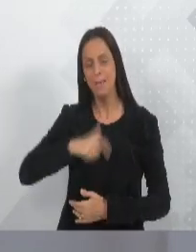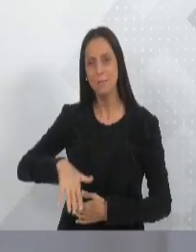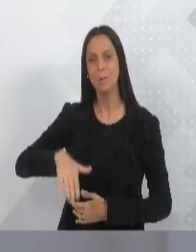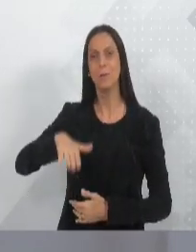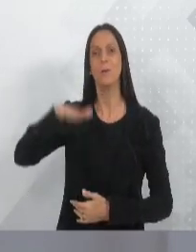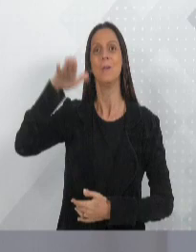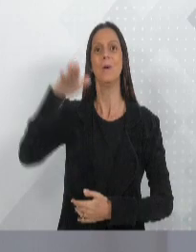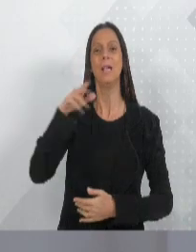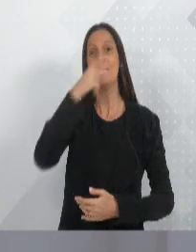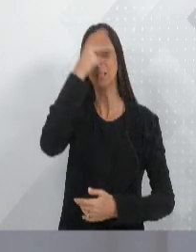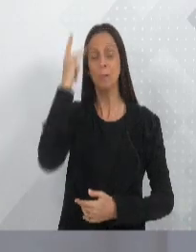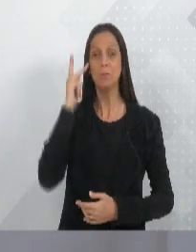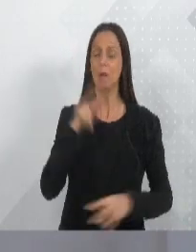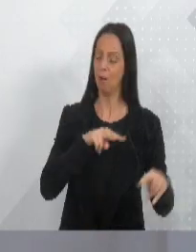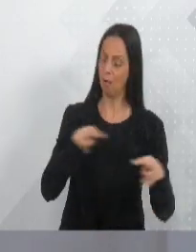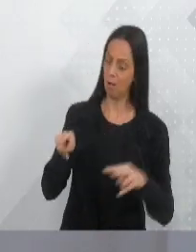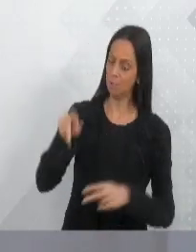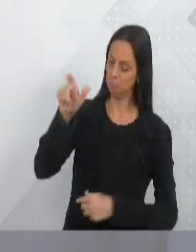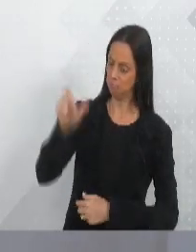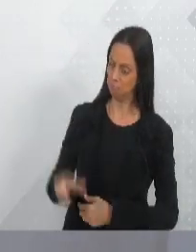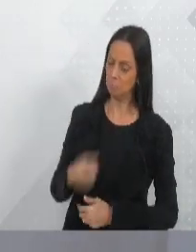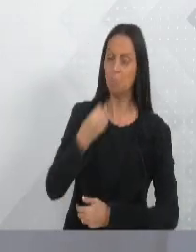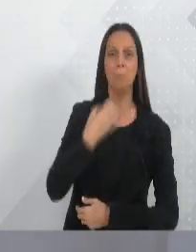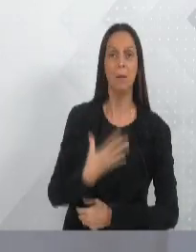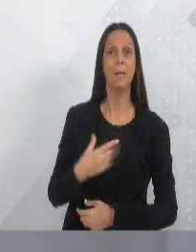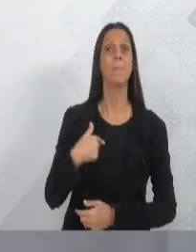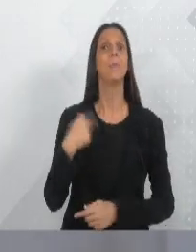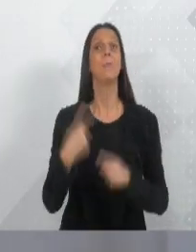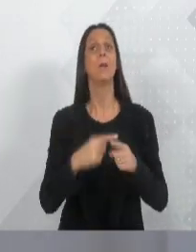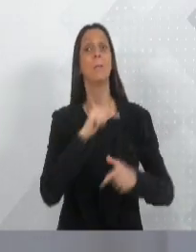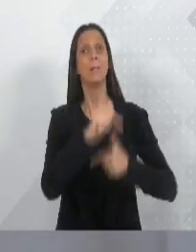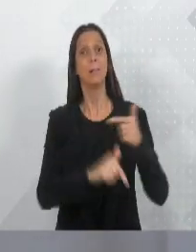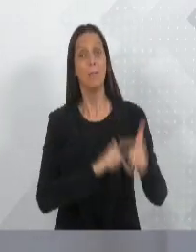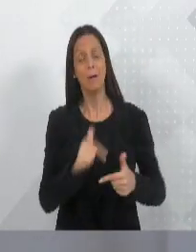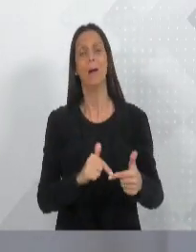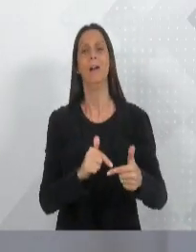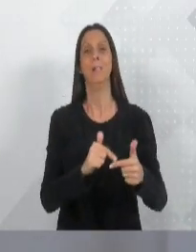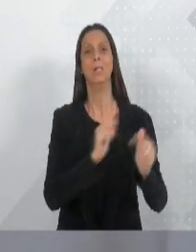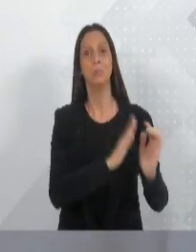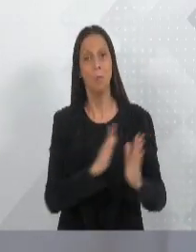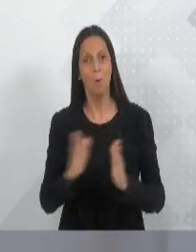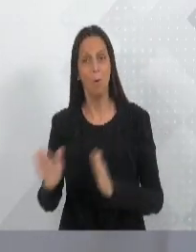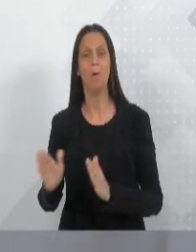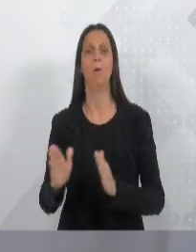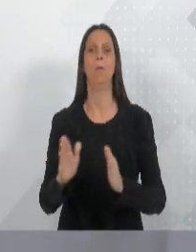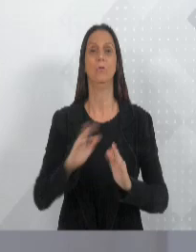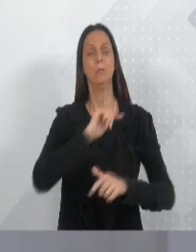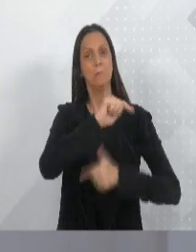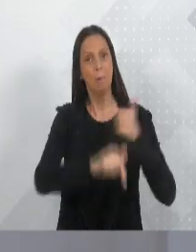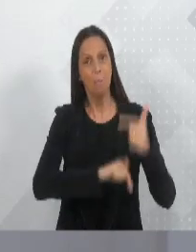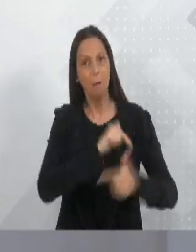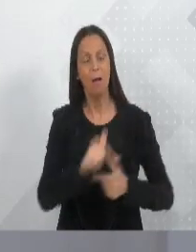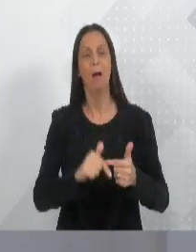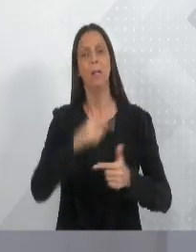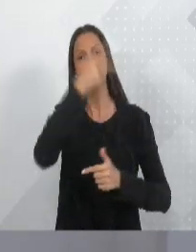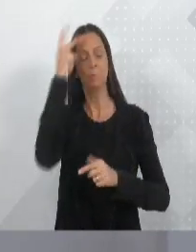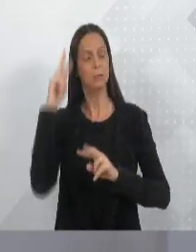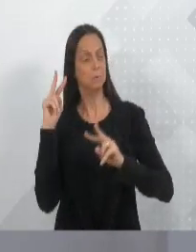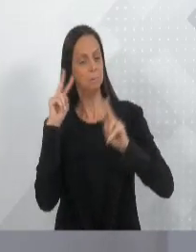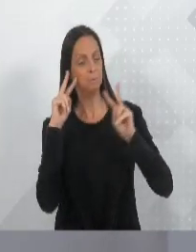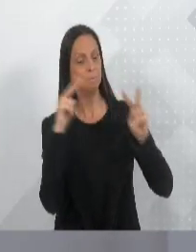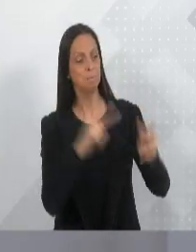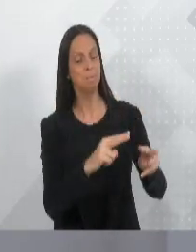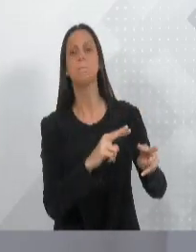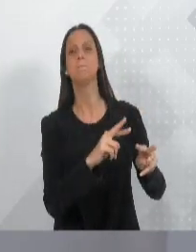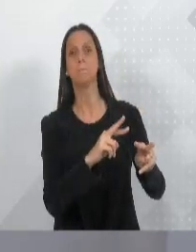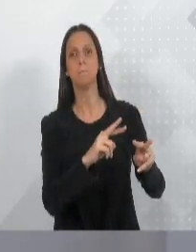comunidade Vereador Tuca uma família de ordem uma família de trabalho uma família respeitada e quando eu recebi toda essa legião de votos que eu